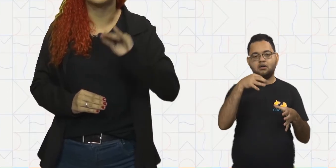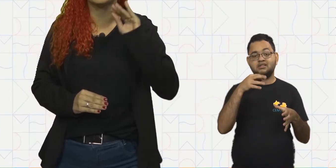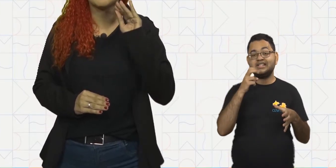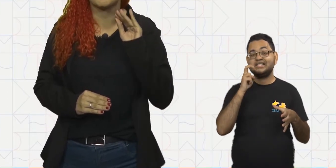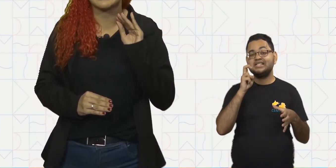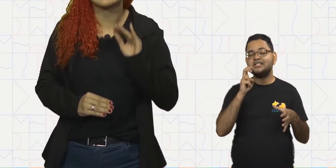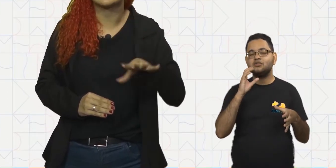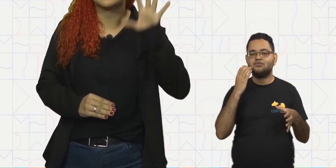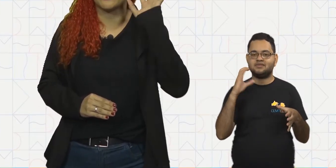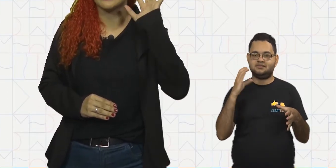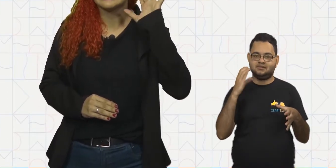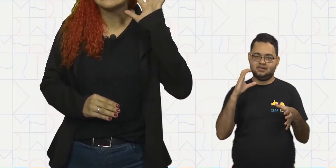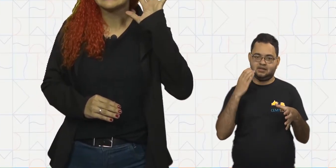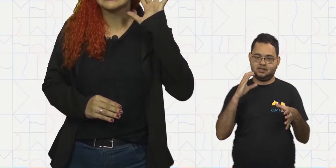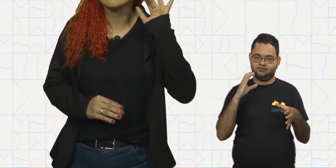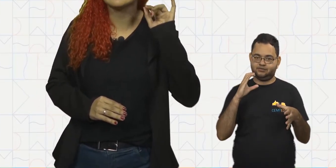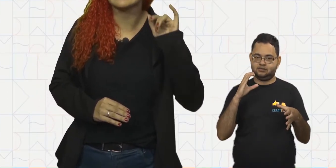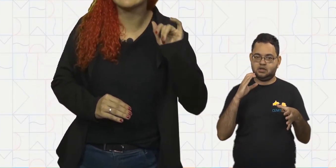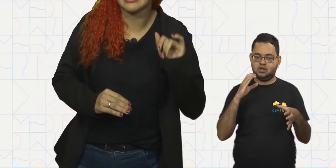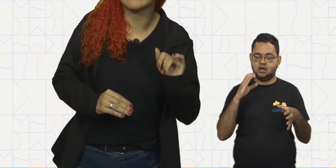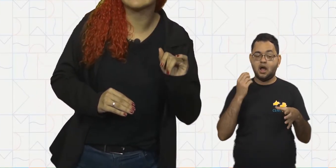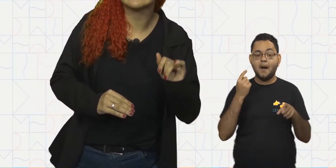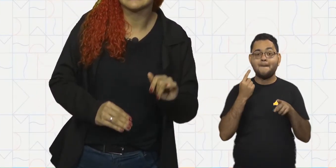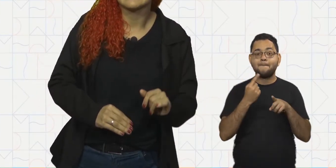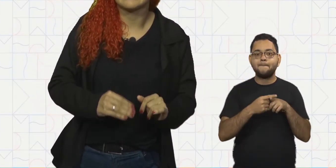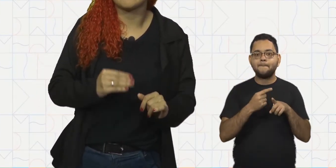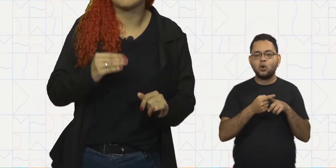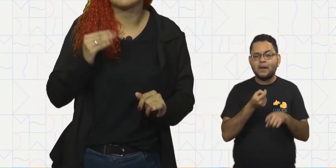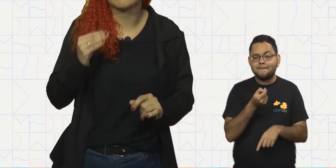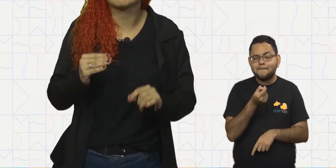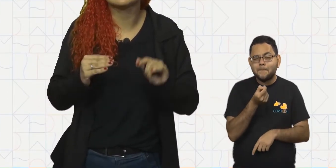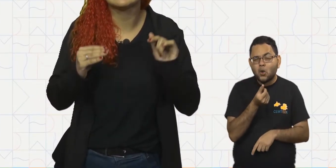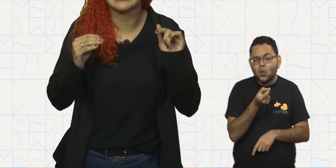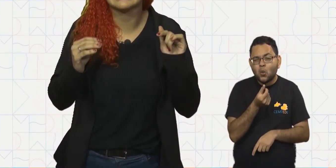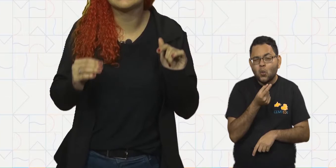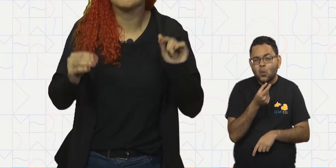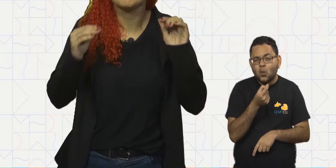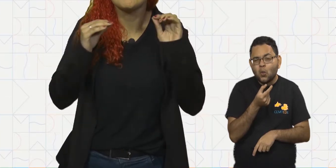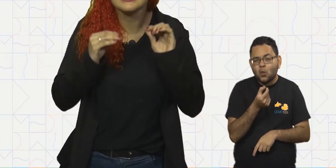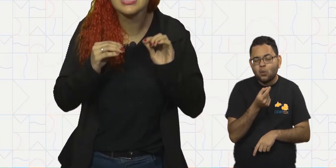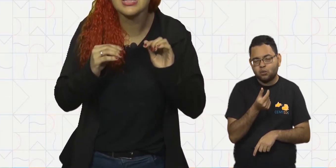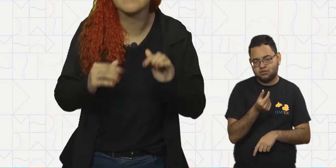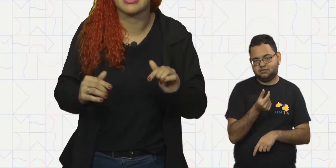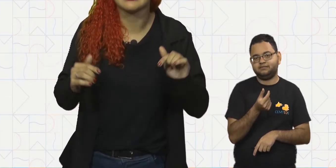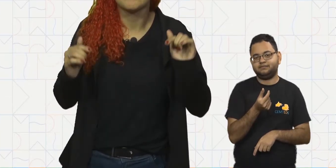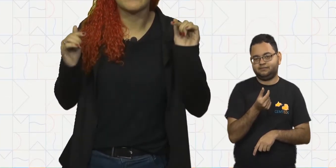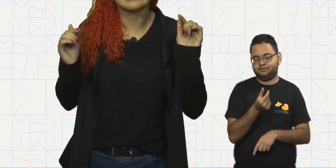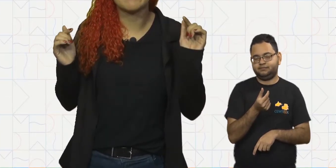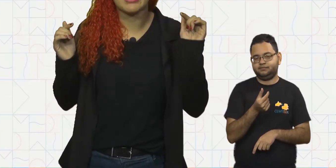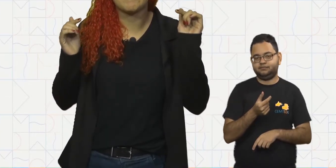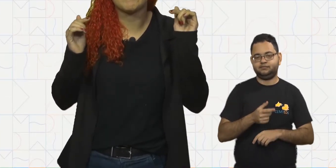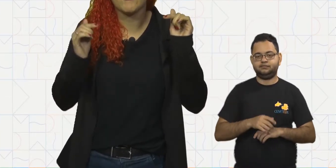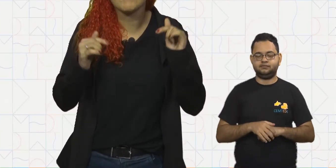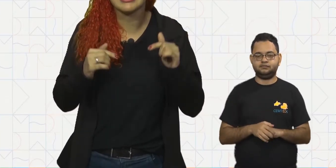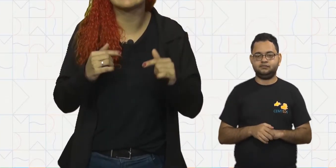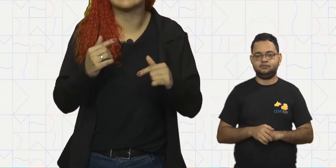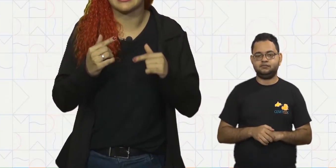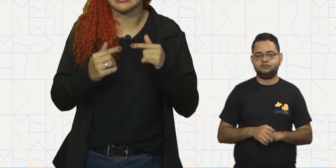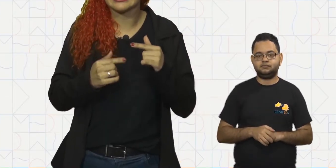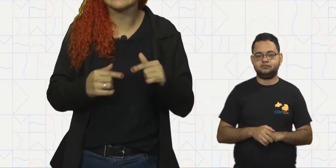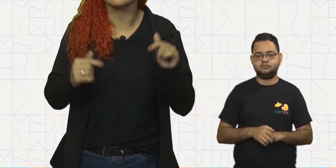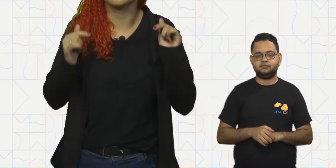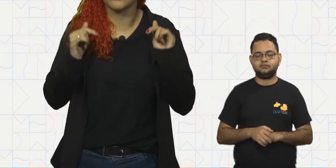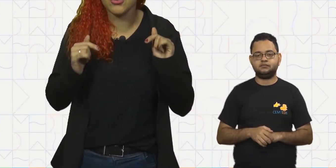retirada de uma moeda de cinco centavos devido à quantidade mínima Pois havia